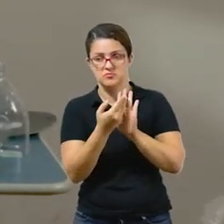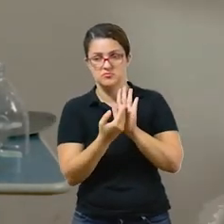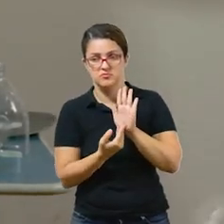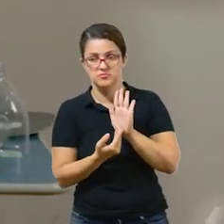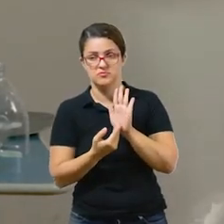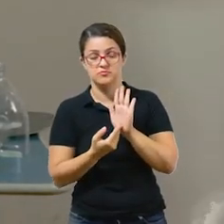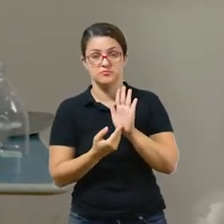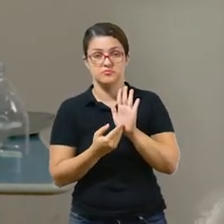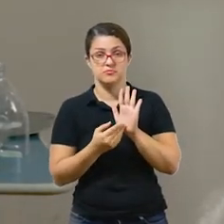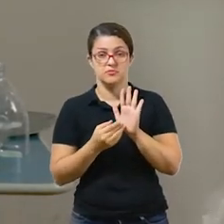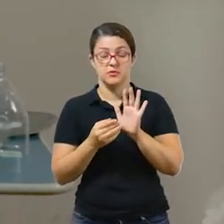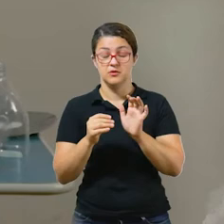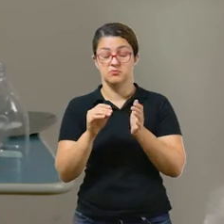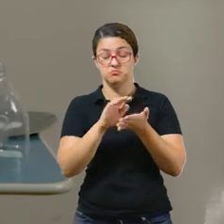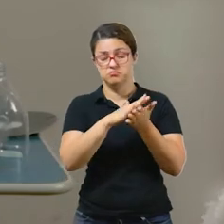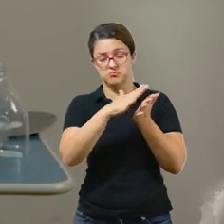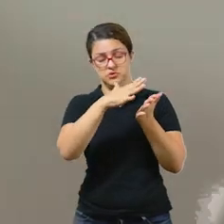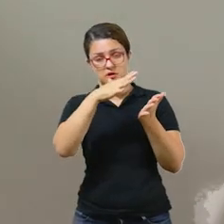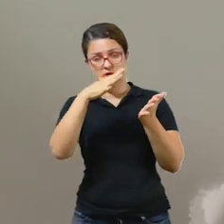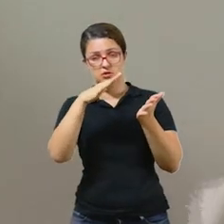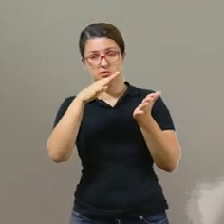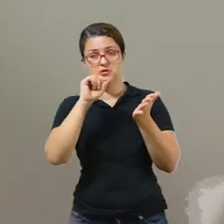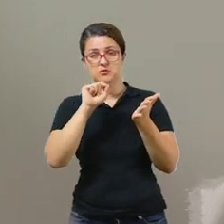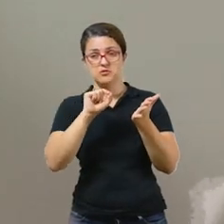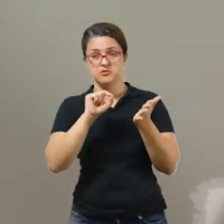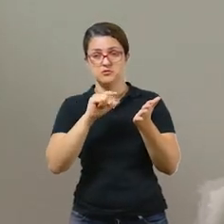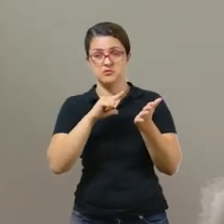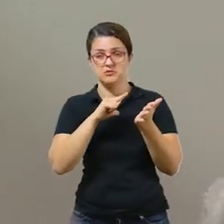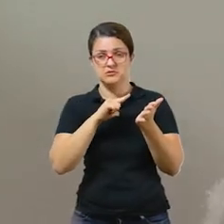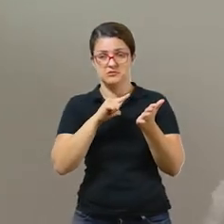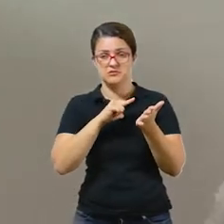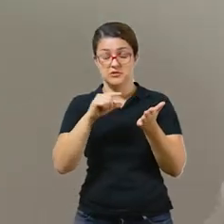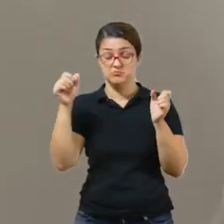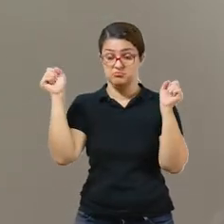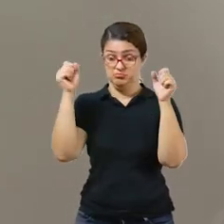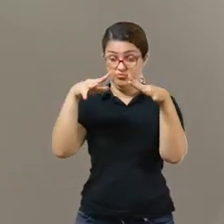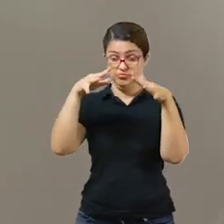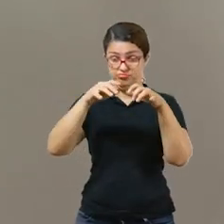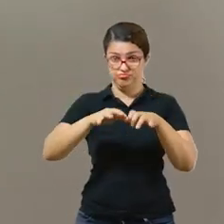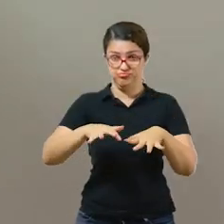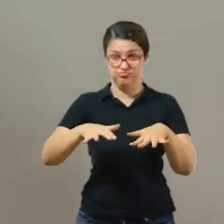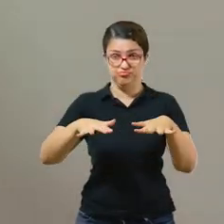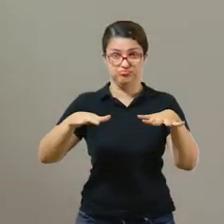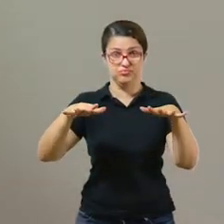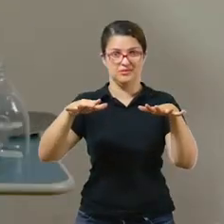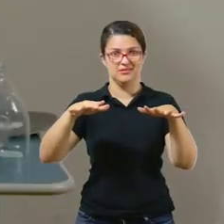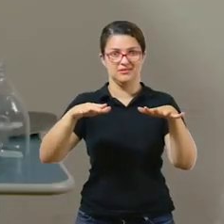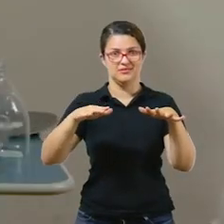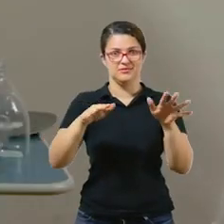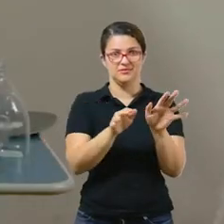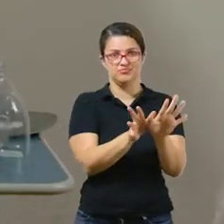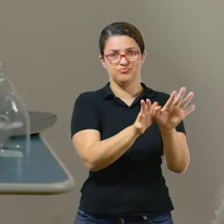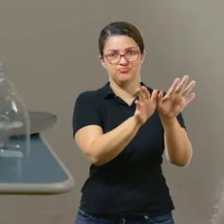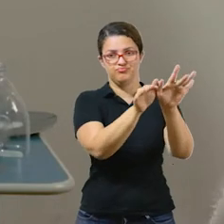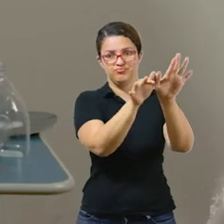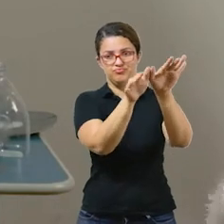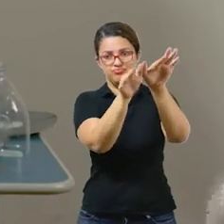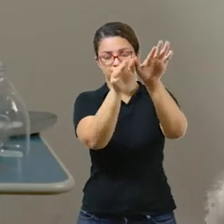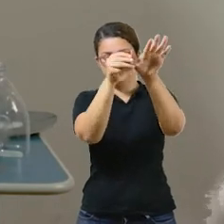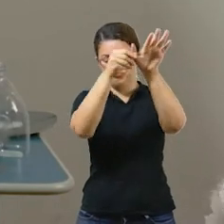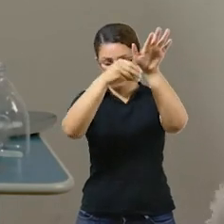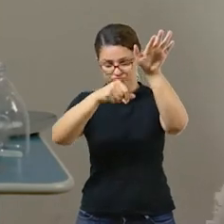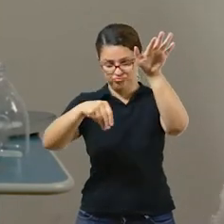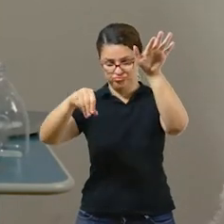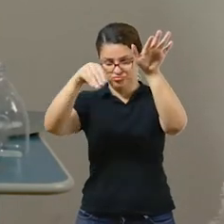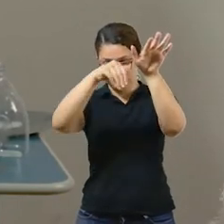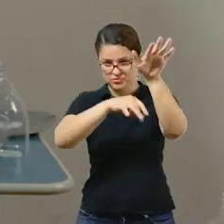para vocês. Esse brilhinho representa o pó de pirlim-pim-pim que a Sininho soltava quando ela batia as asinhas. Então, como que